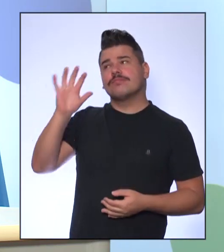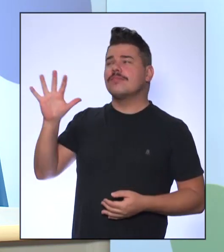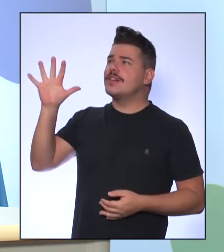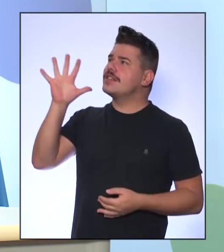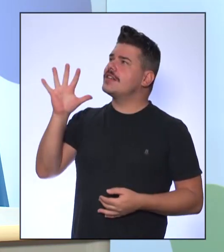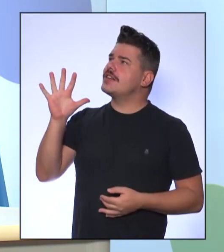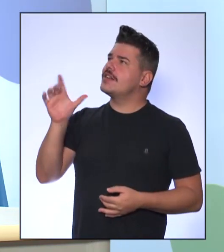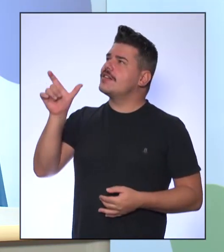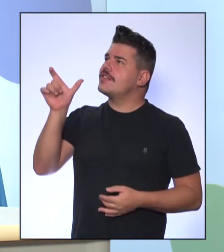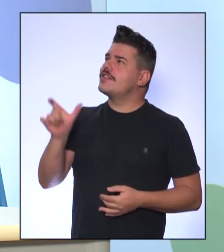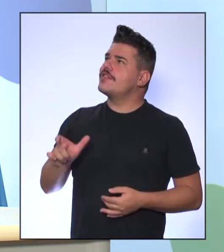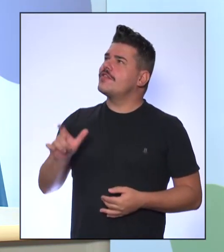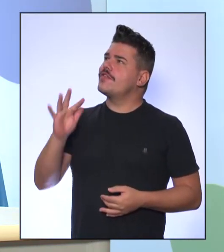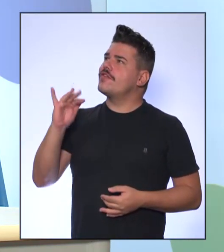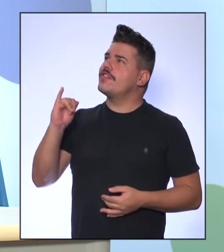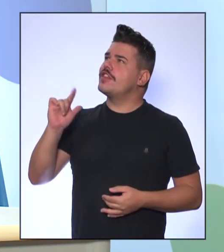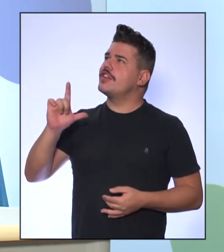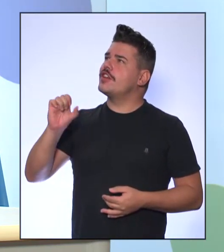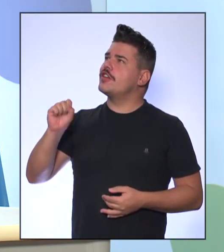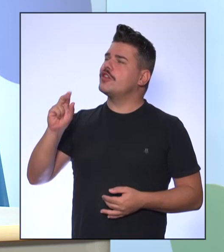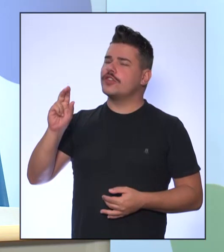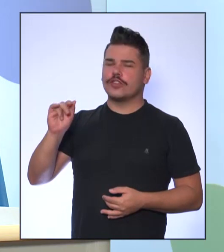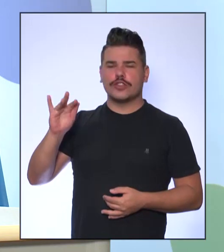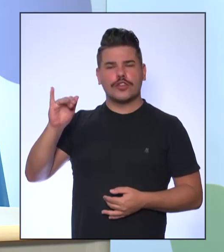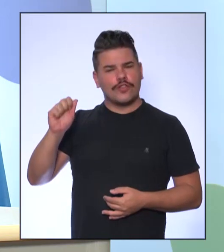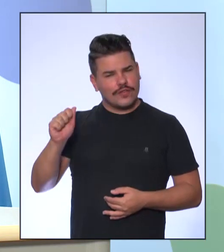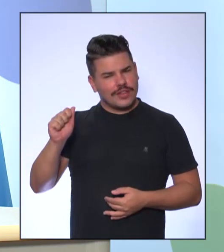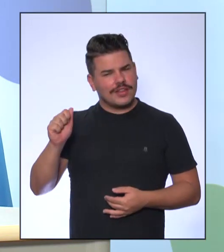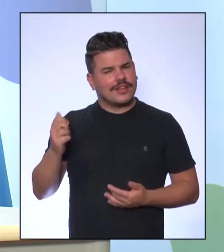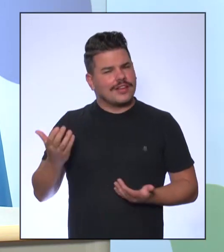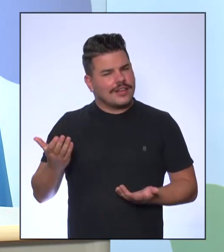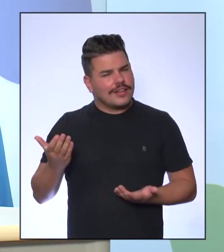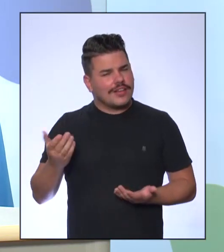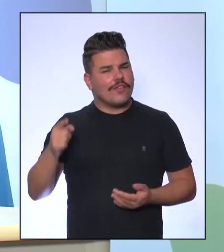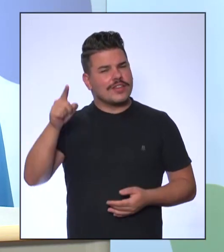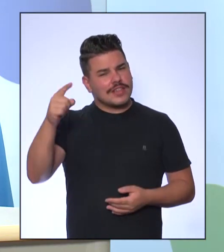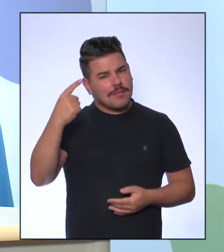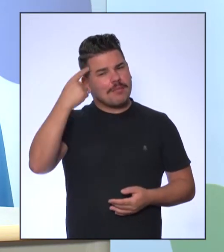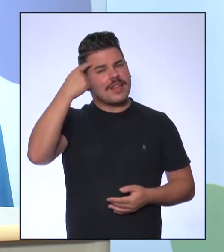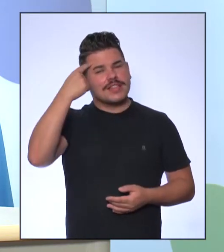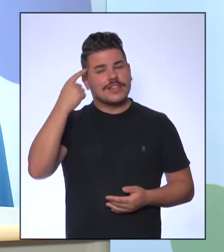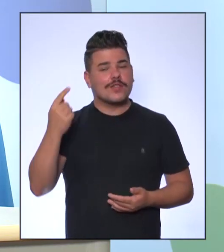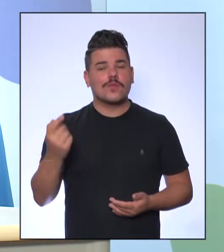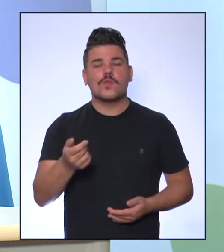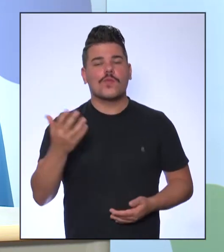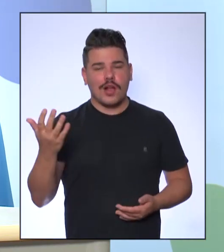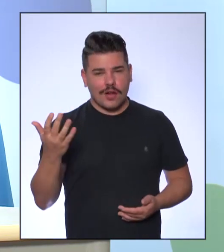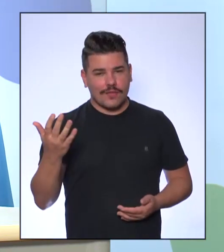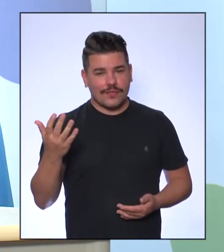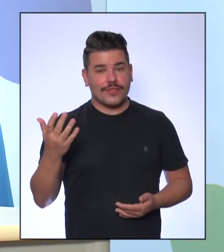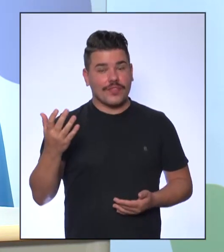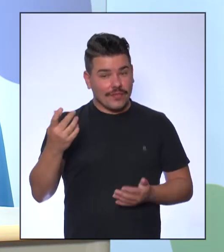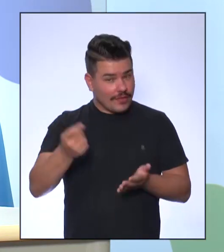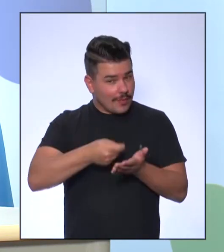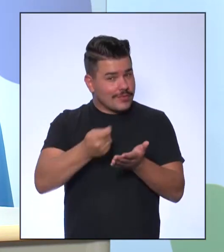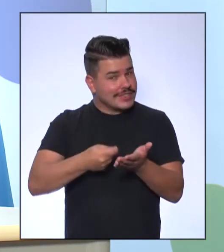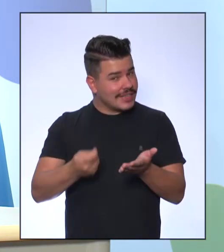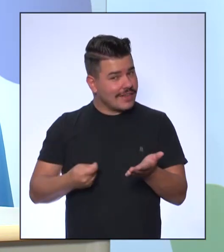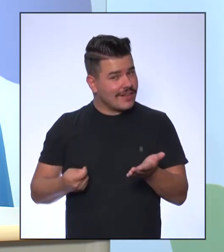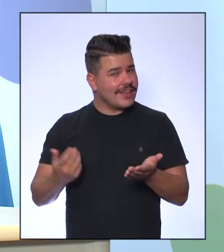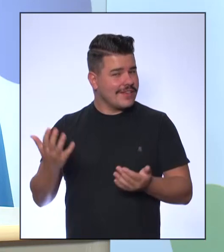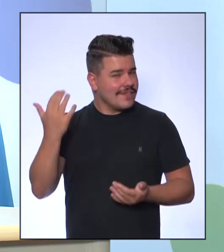filosofia nesse momento, né? Quando você pensa filósofo, o que você pensa? Vamos escrever um pouco sobre isso?